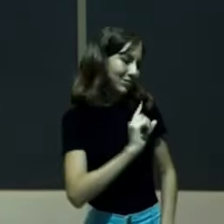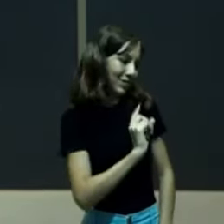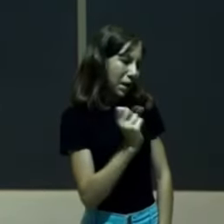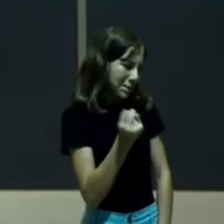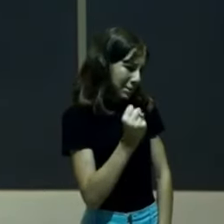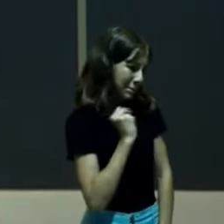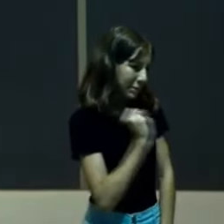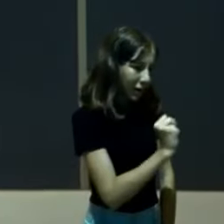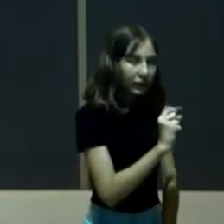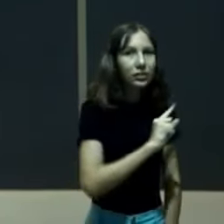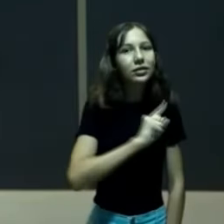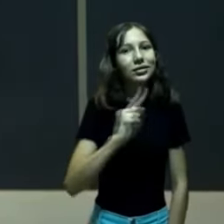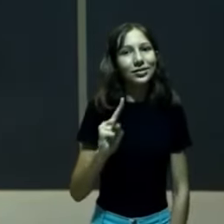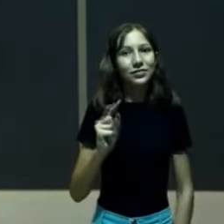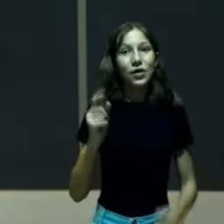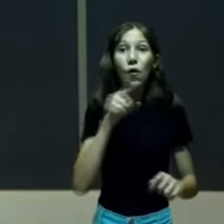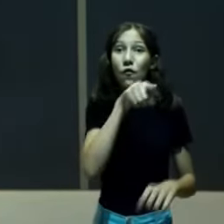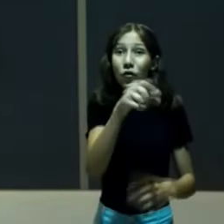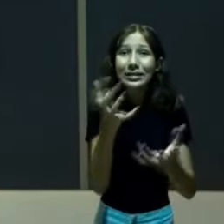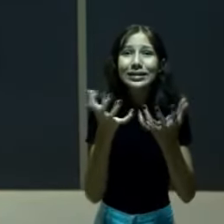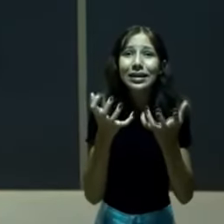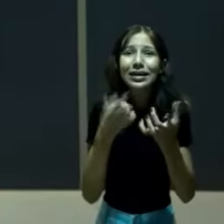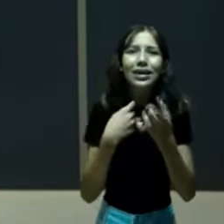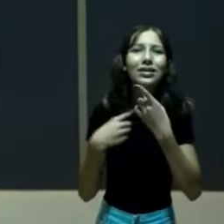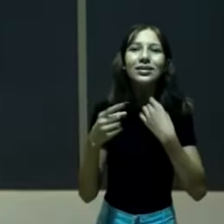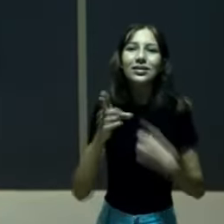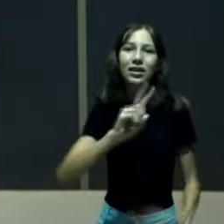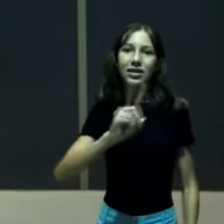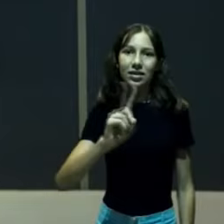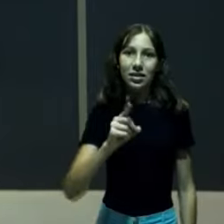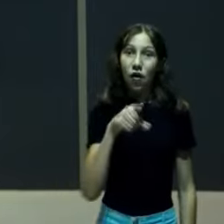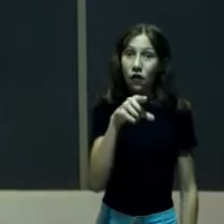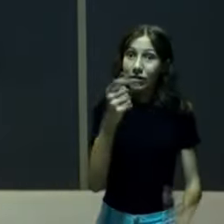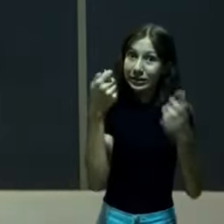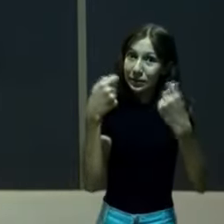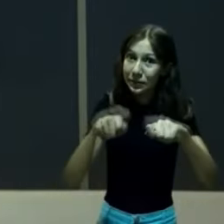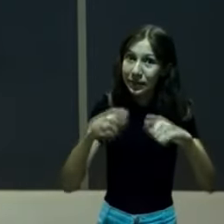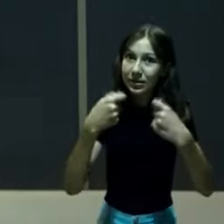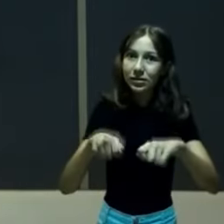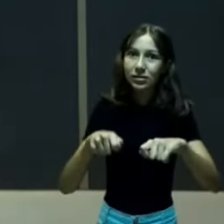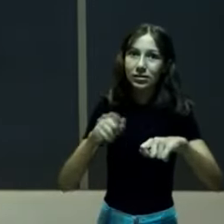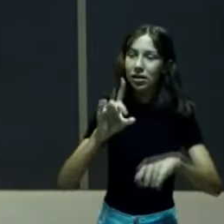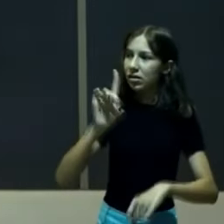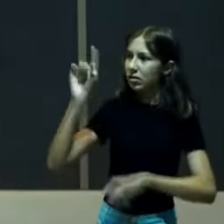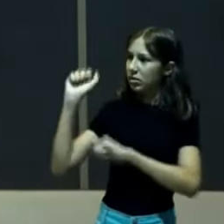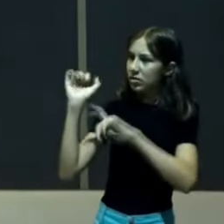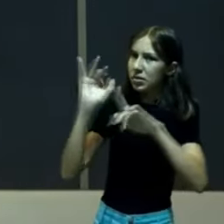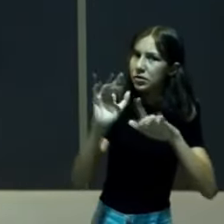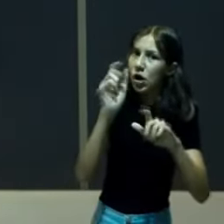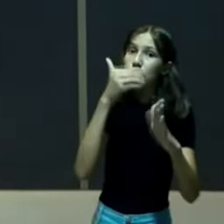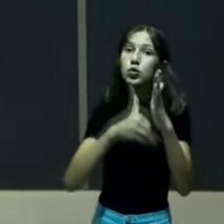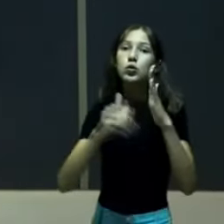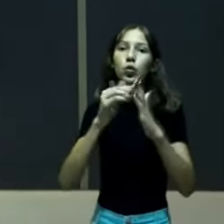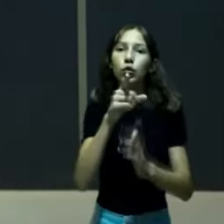quer, é o que você necessita. Deus não vai atender tudo o que você quer, não.